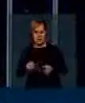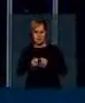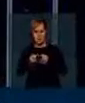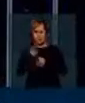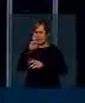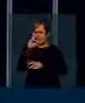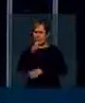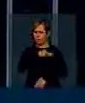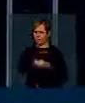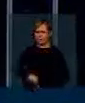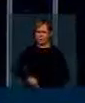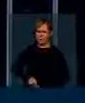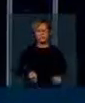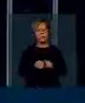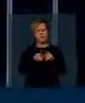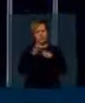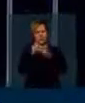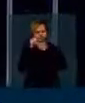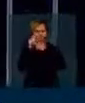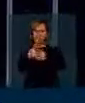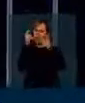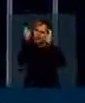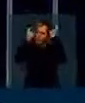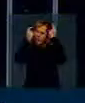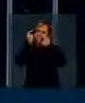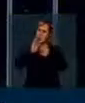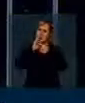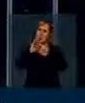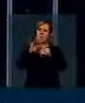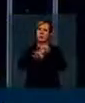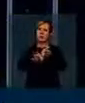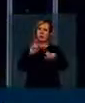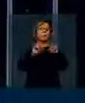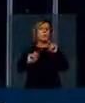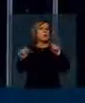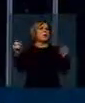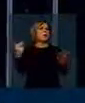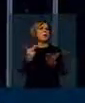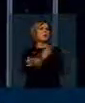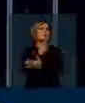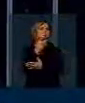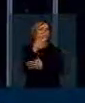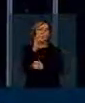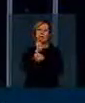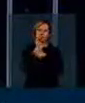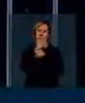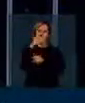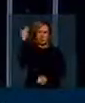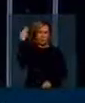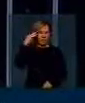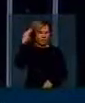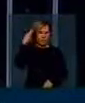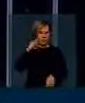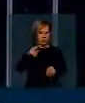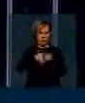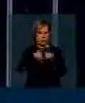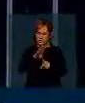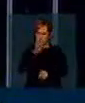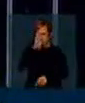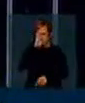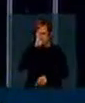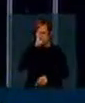Rodrigo Janot, também levar essa nossa preocupação do que está acontecendo lá dentro do Maranhão, e principalmente na questão da Uaguajá,